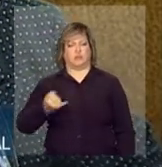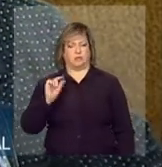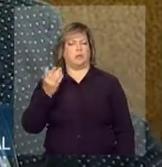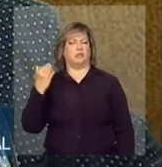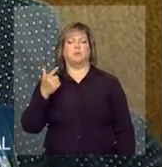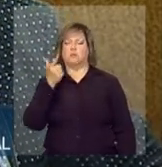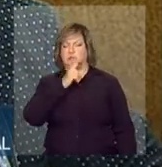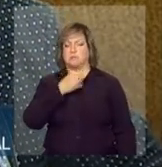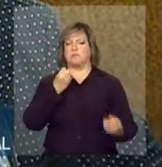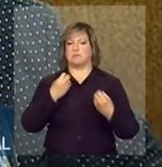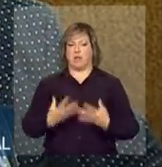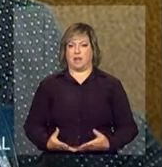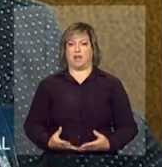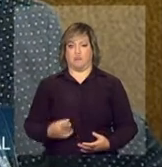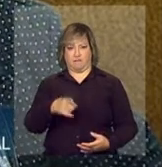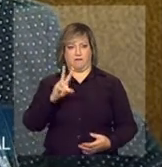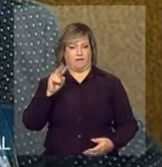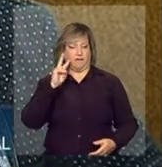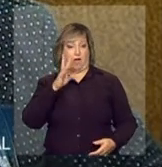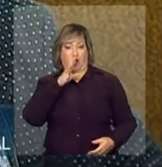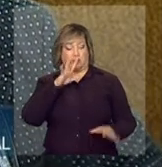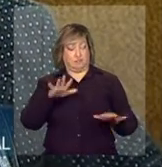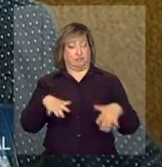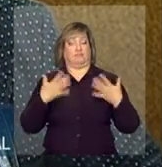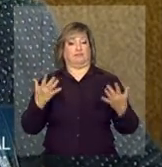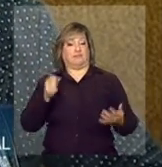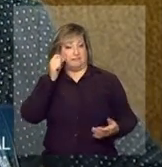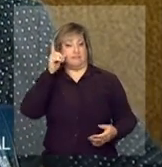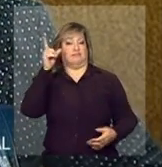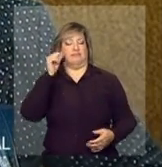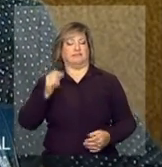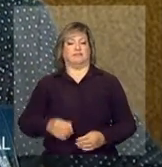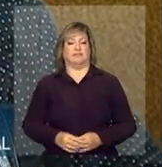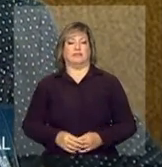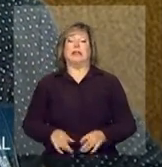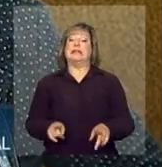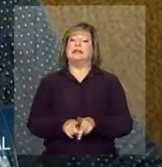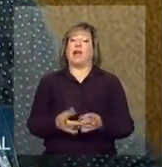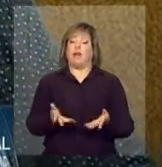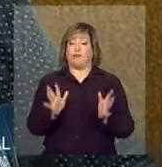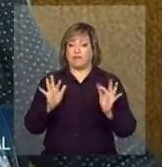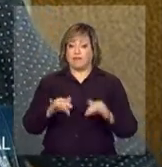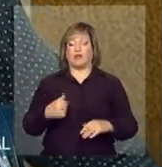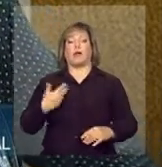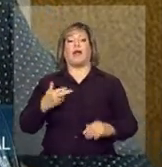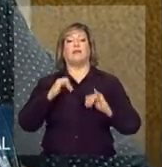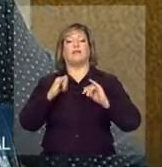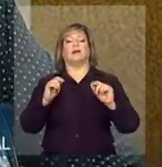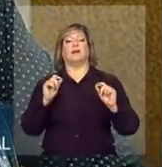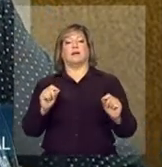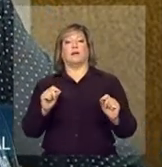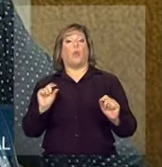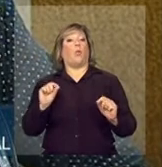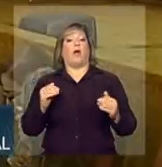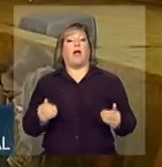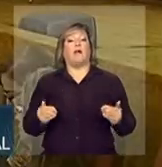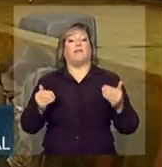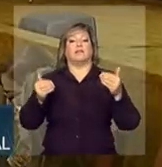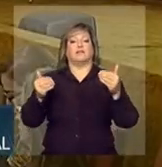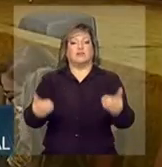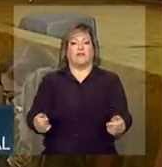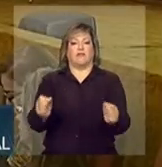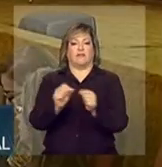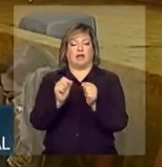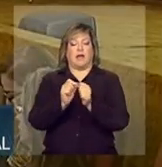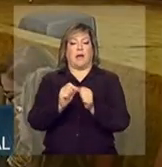muito impactantes. Vocês vão ver, vão se surpreender. E, por fim, eu queria registrar o que avançou a construção da política